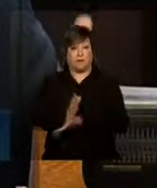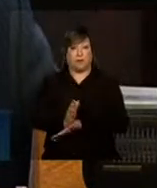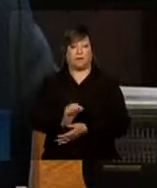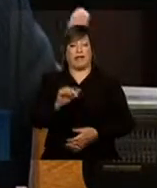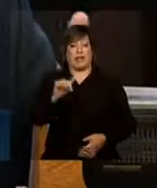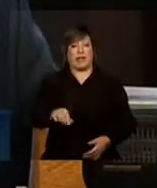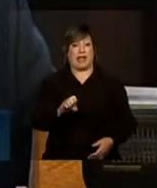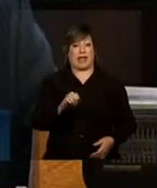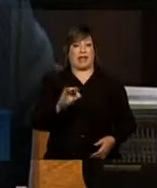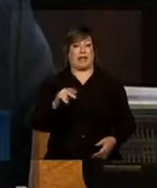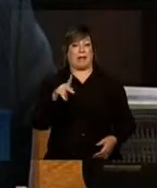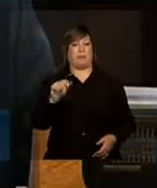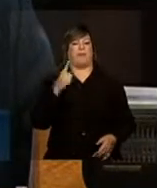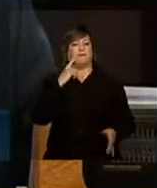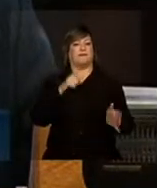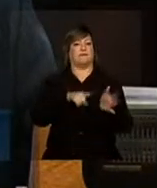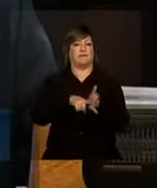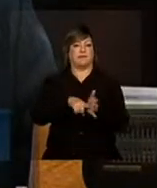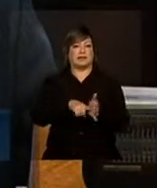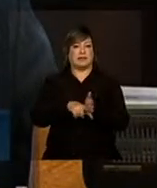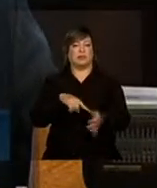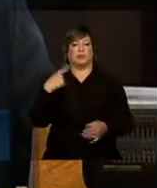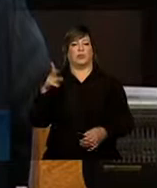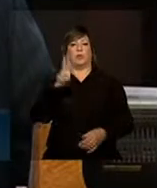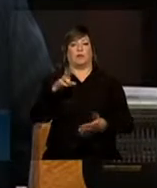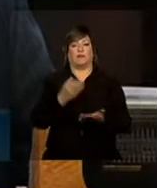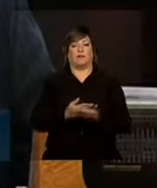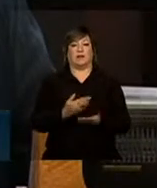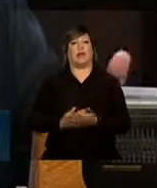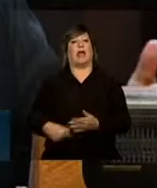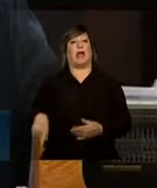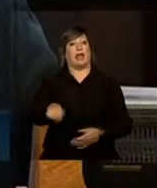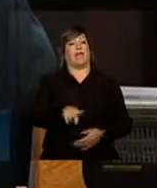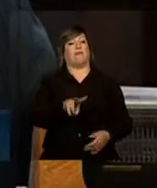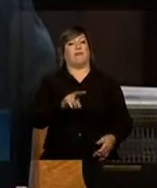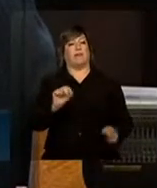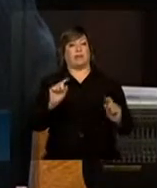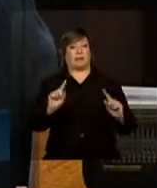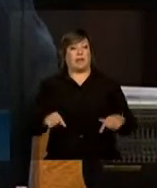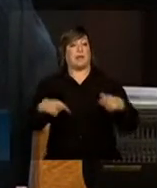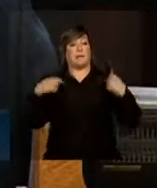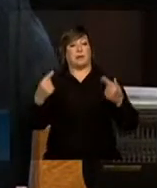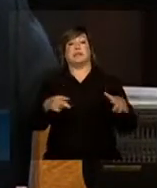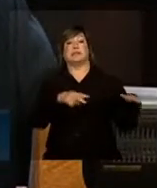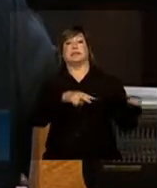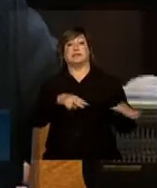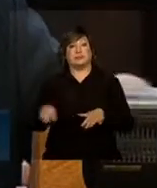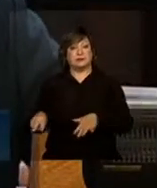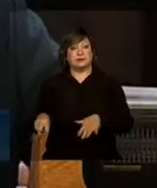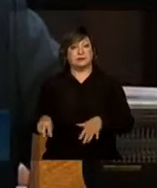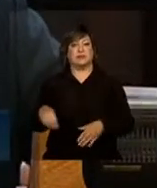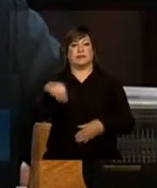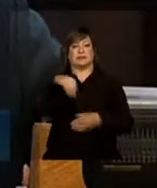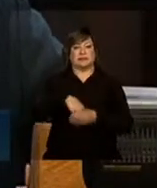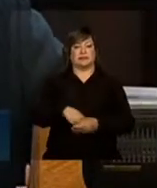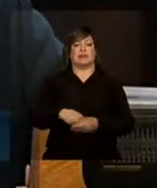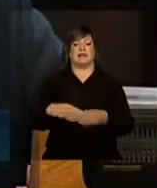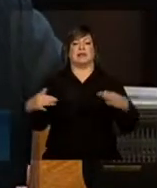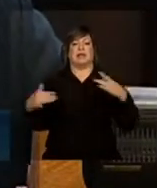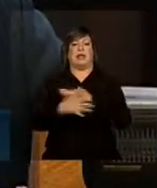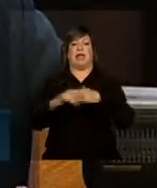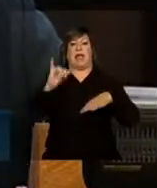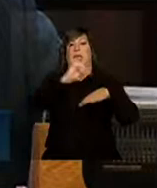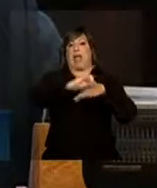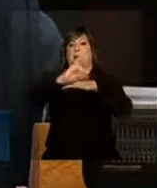nessa etapa de avaliação que é feita pelas universidades, eles irão, na próxima semana, eles ficarão nas capitais dos